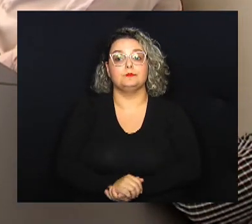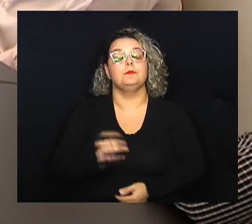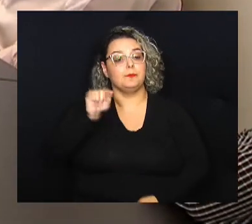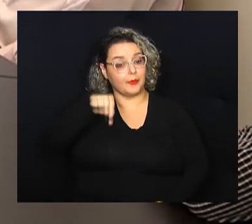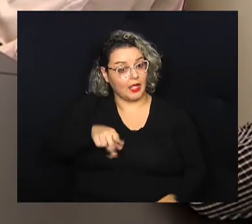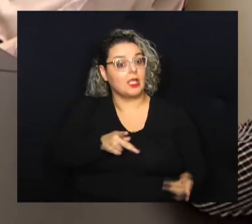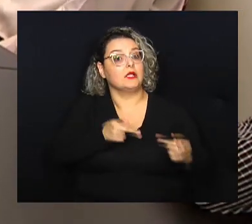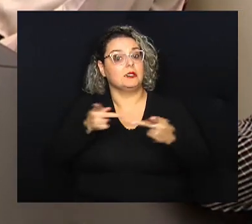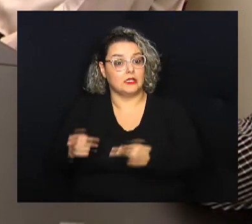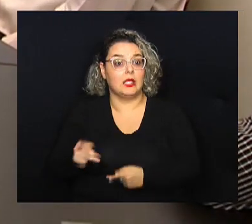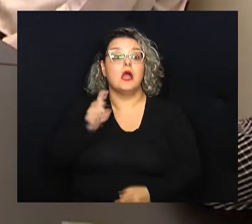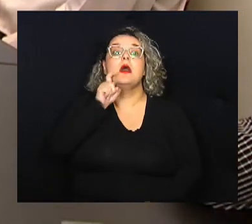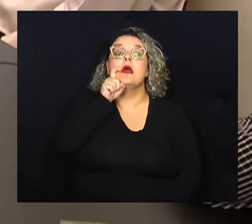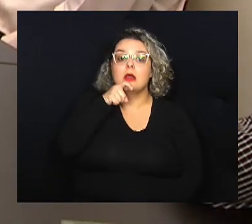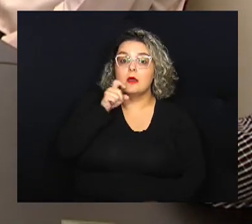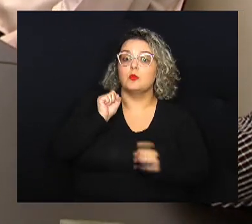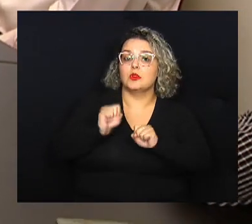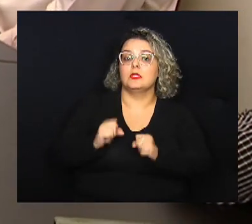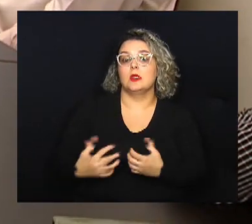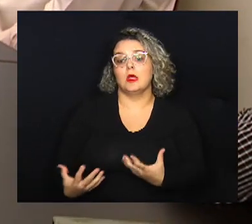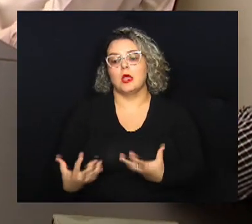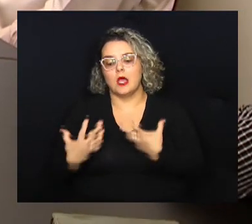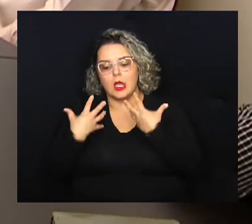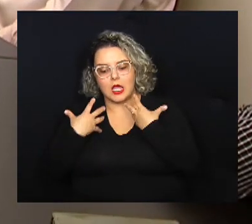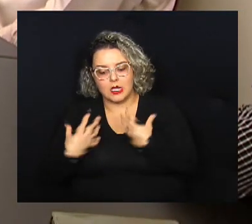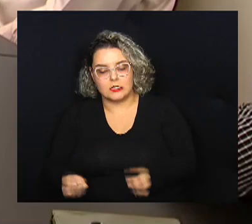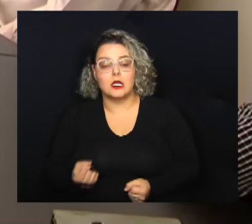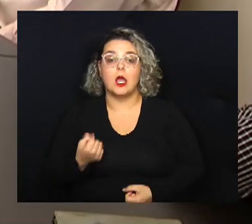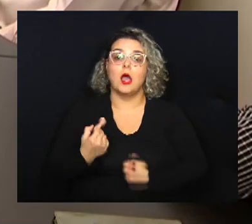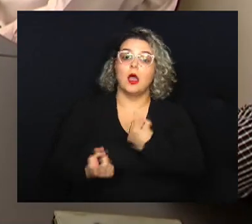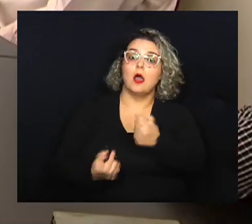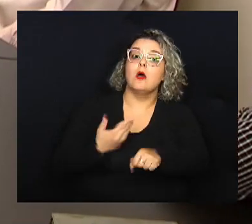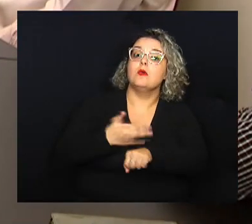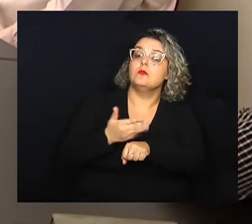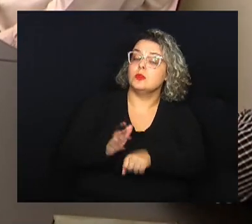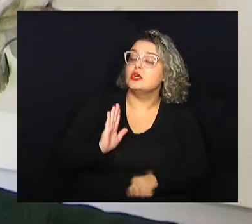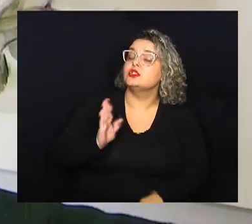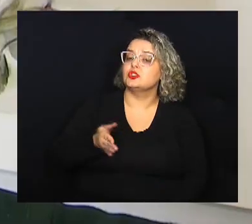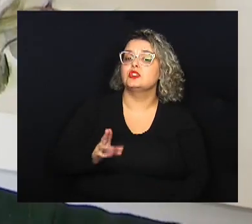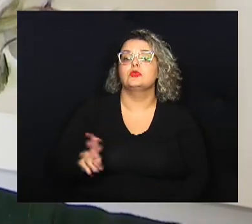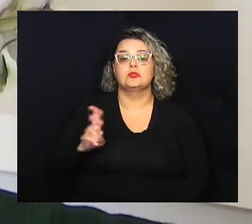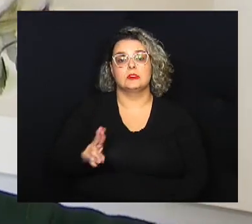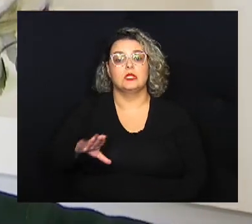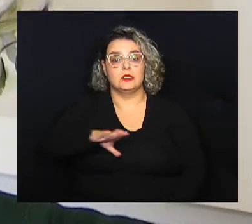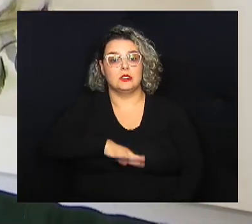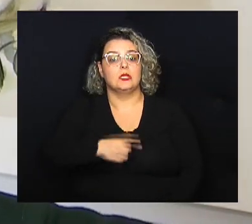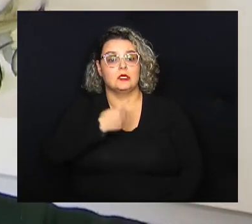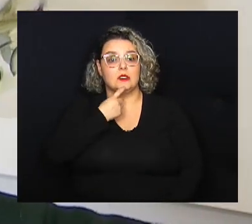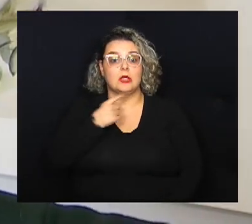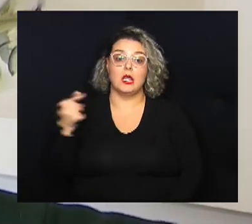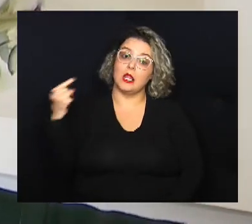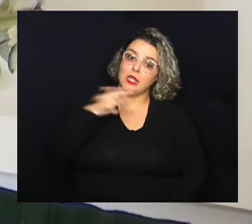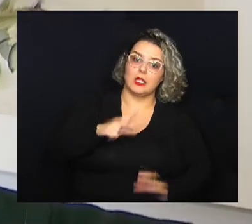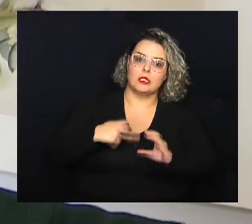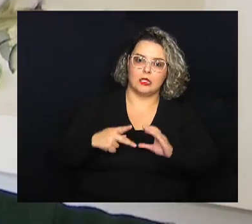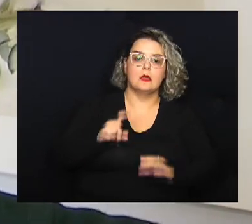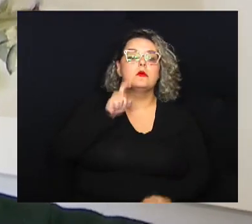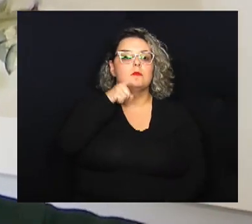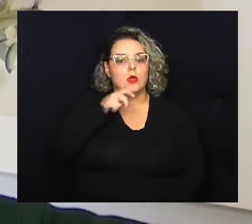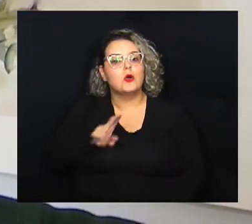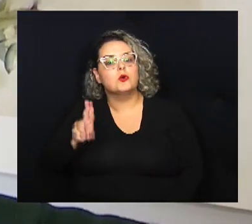visita, Araras poderá adotar algumas práticas já implantadas em Campinas. Lá na Câmara Municipal de Araras, nós estamos